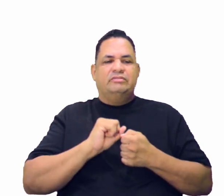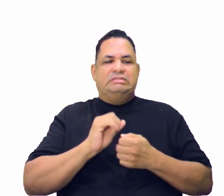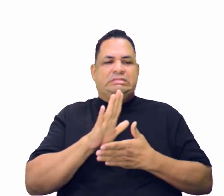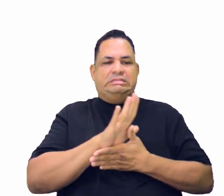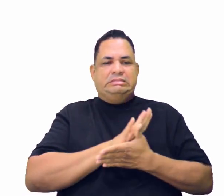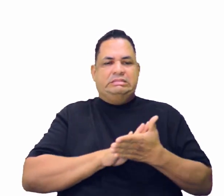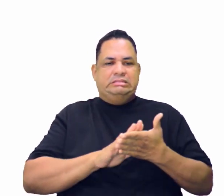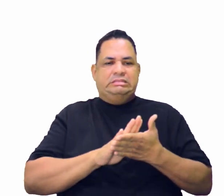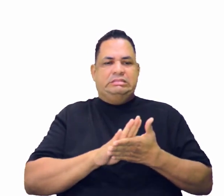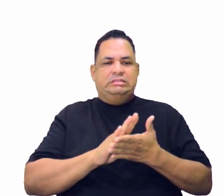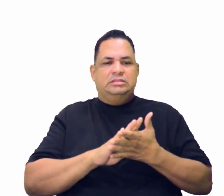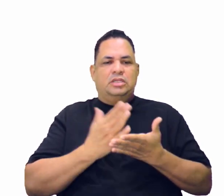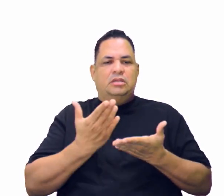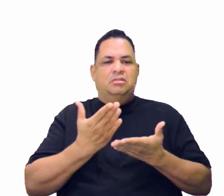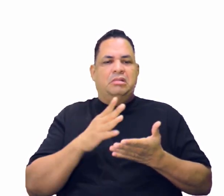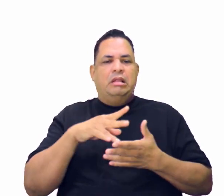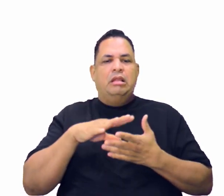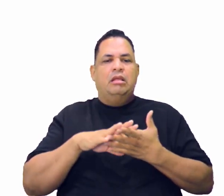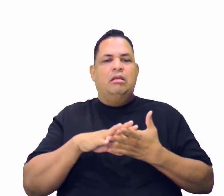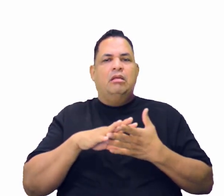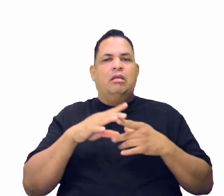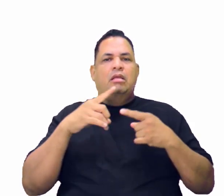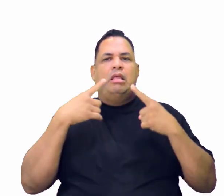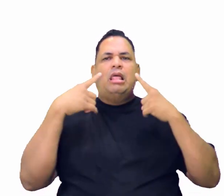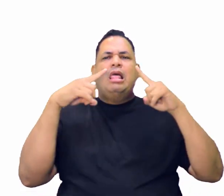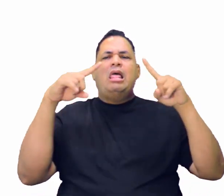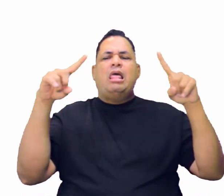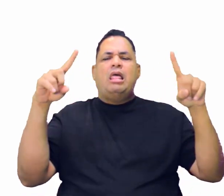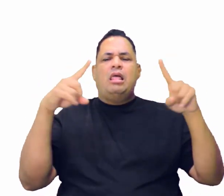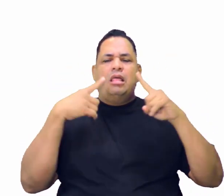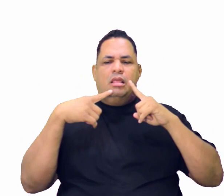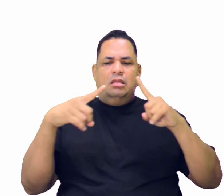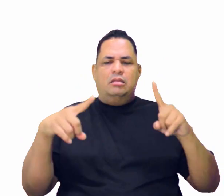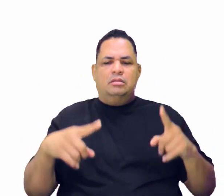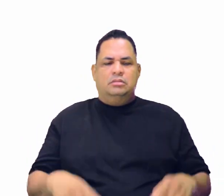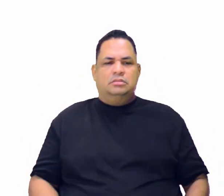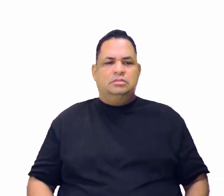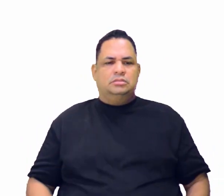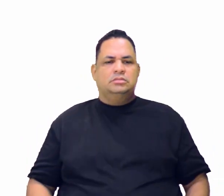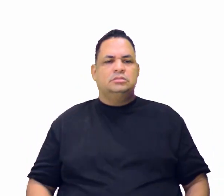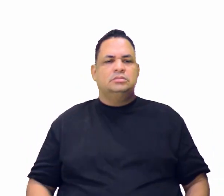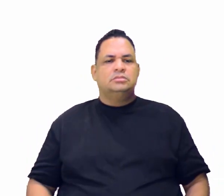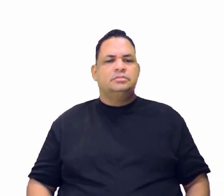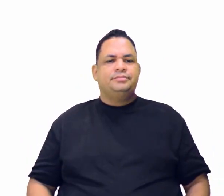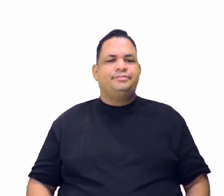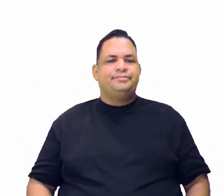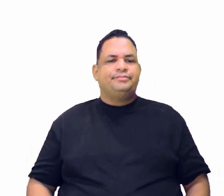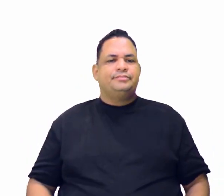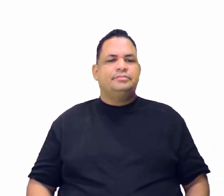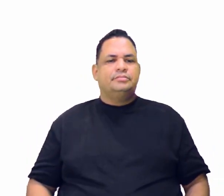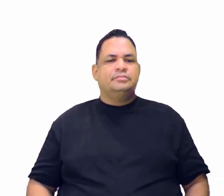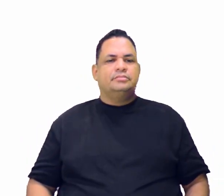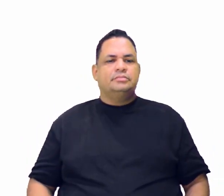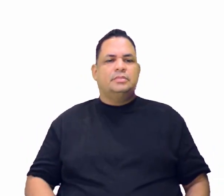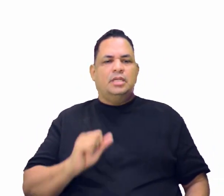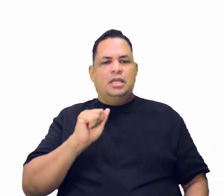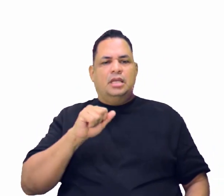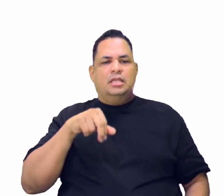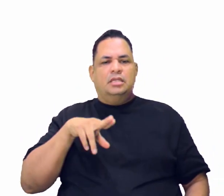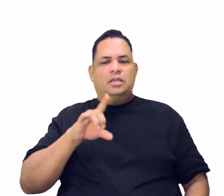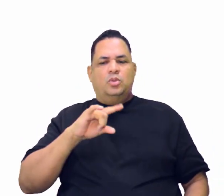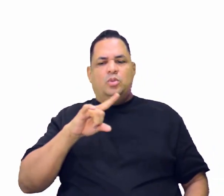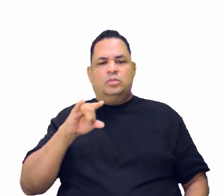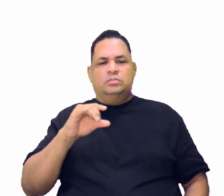se não reclamar. Não fazia coisa alguma, a não ser